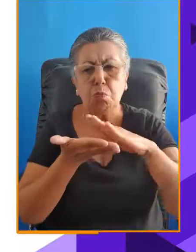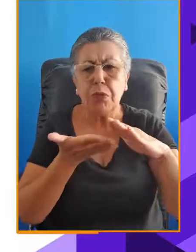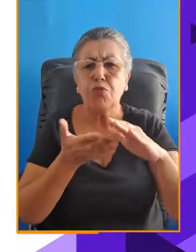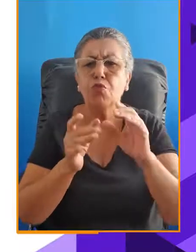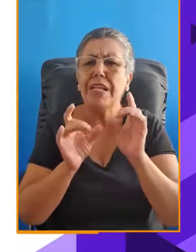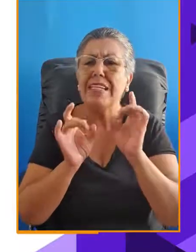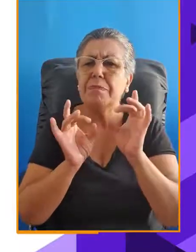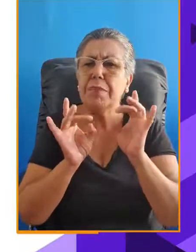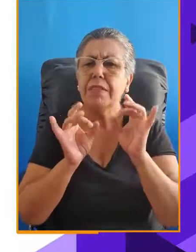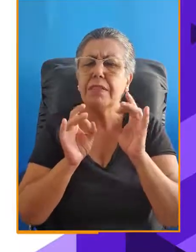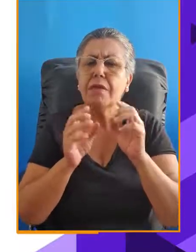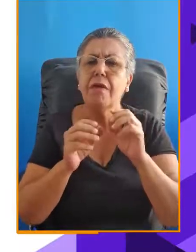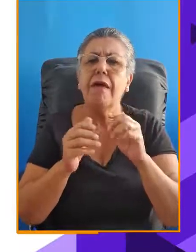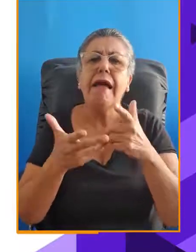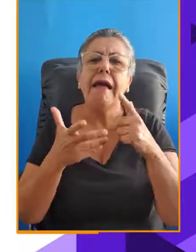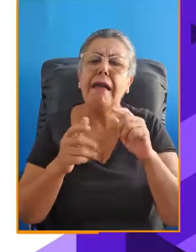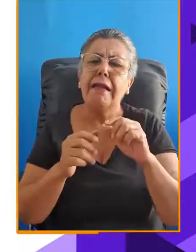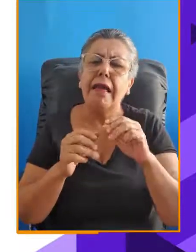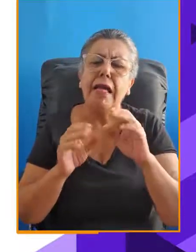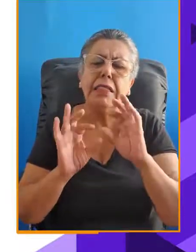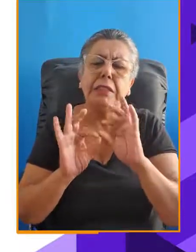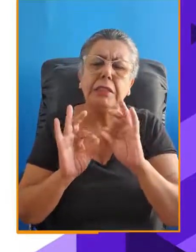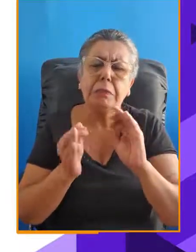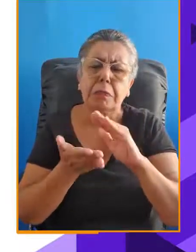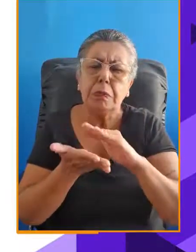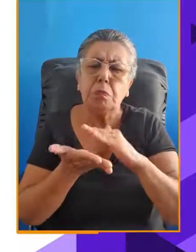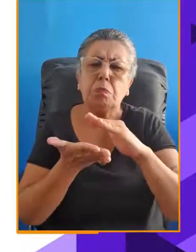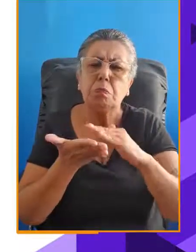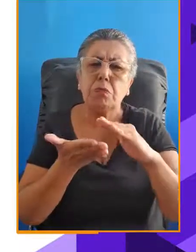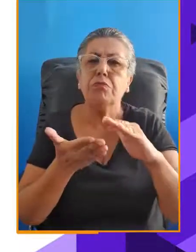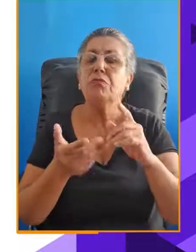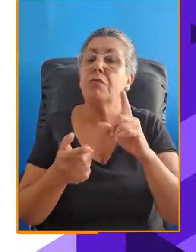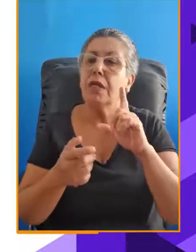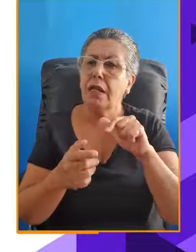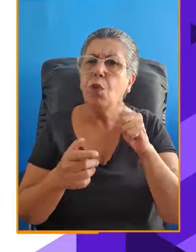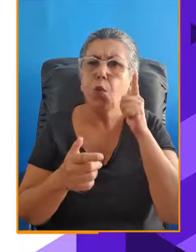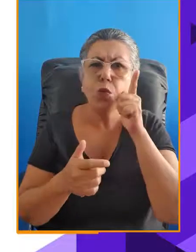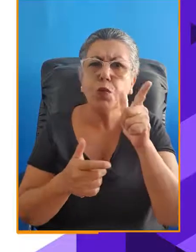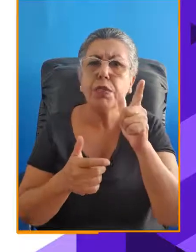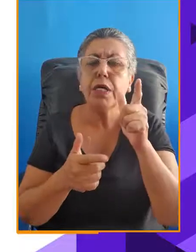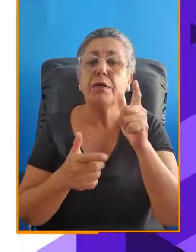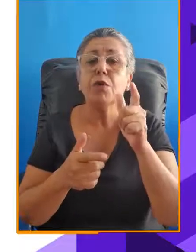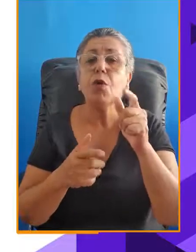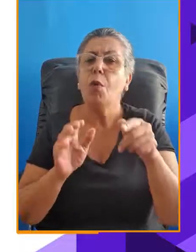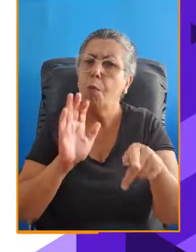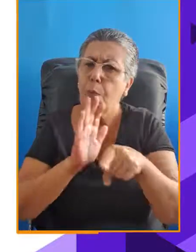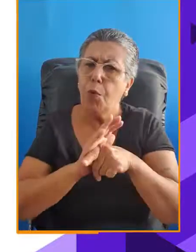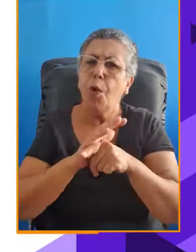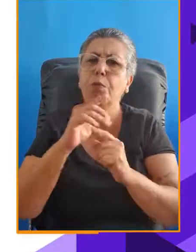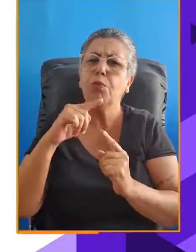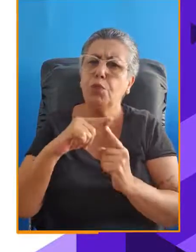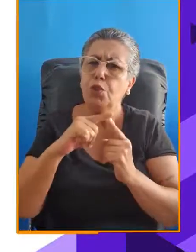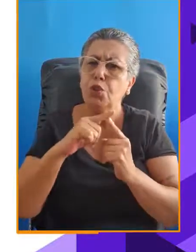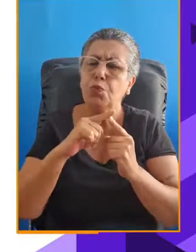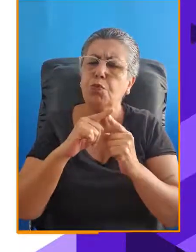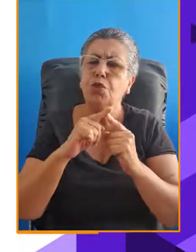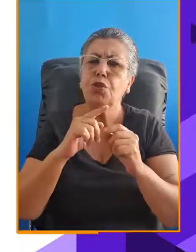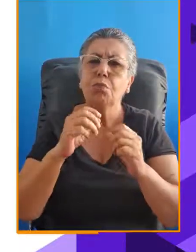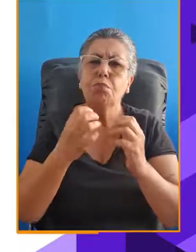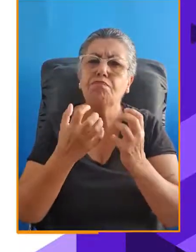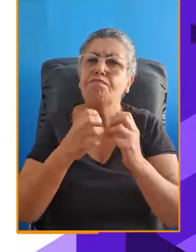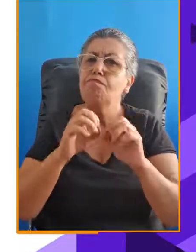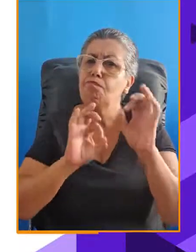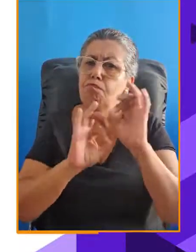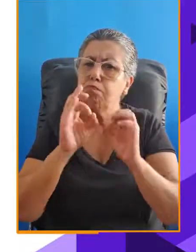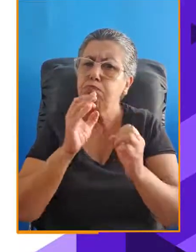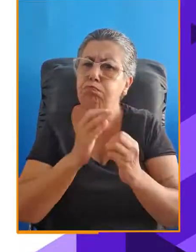textura especial, ele é levemente granulado e ele é obtido pelo seu próprio tipo de processo